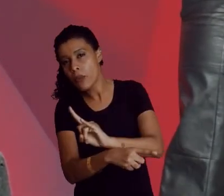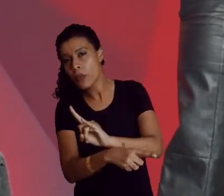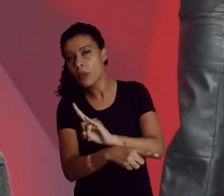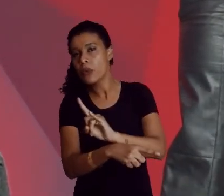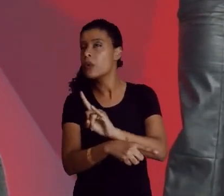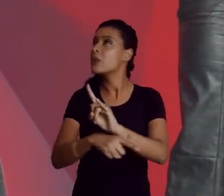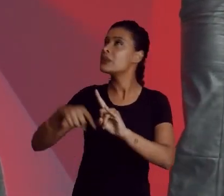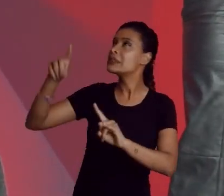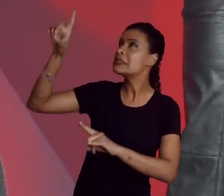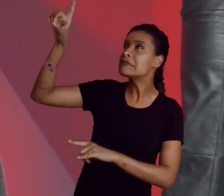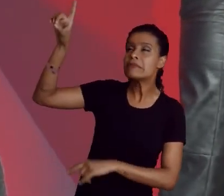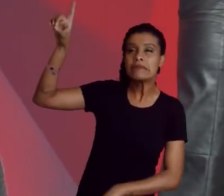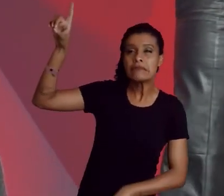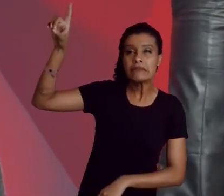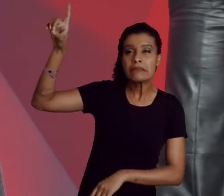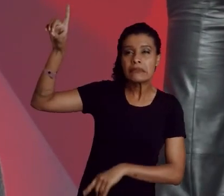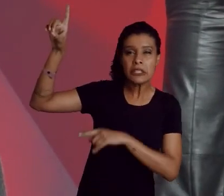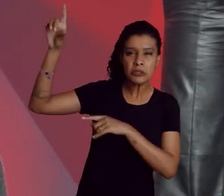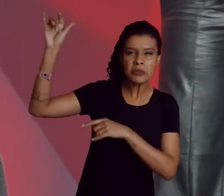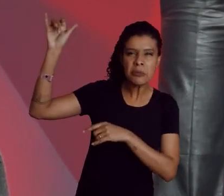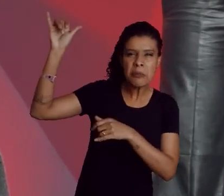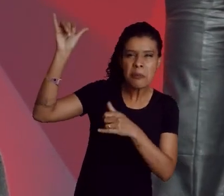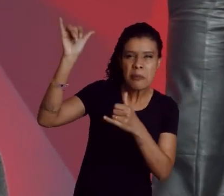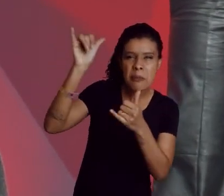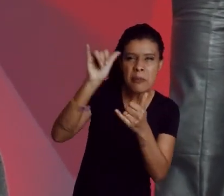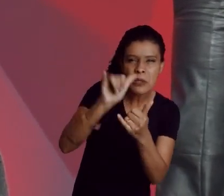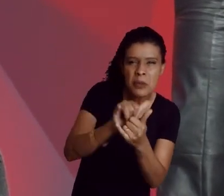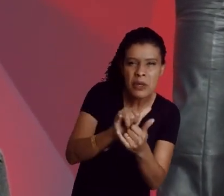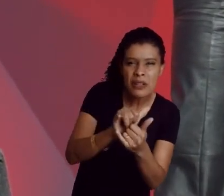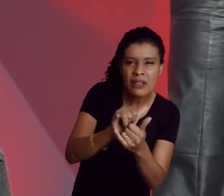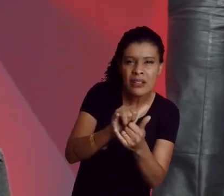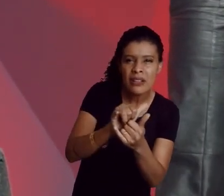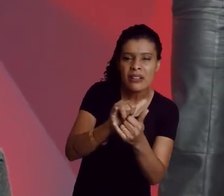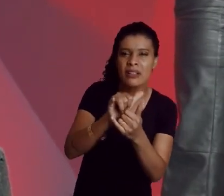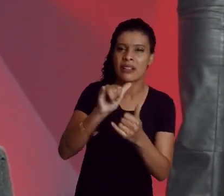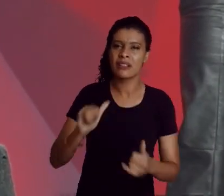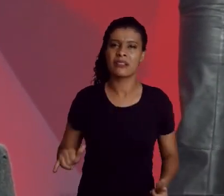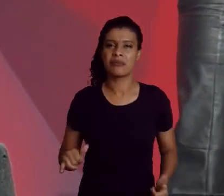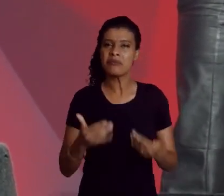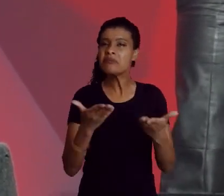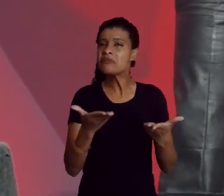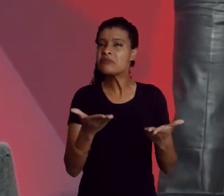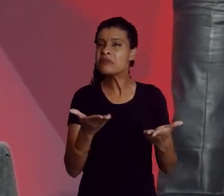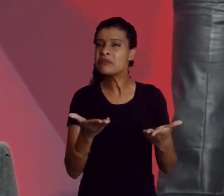no mundo? É a última? O que você perde, o que você ganha?